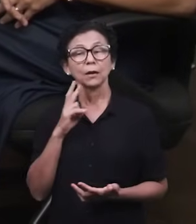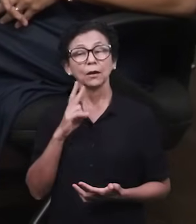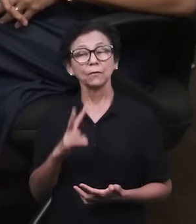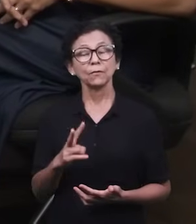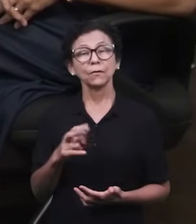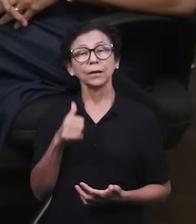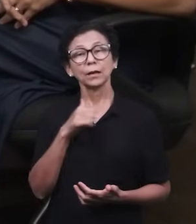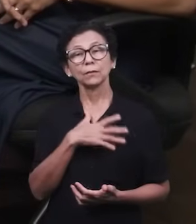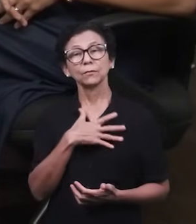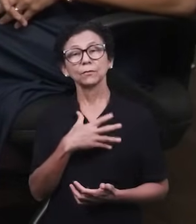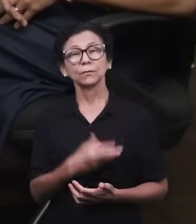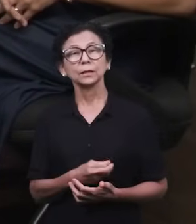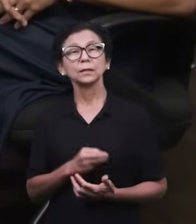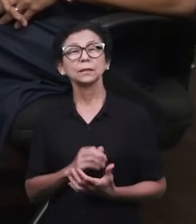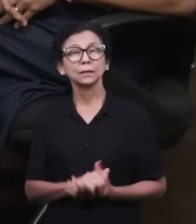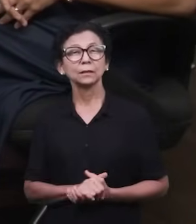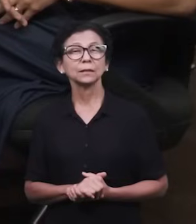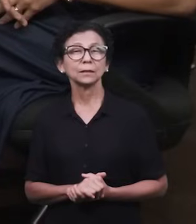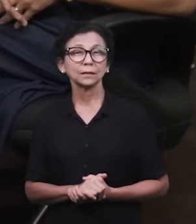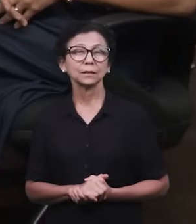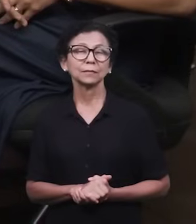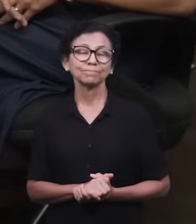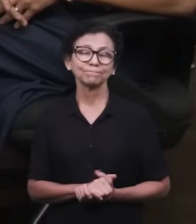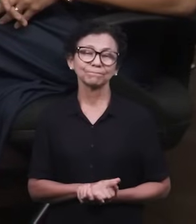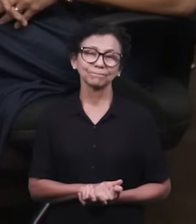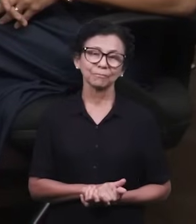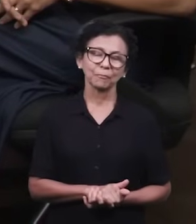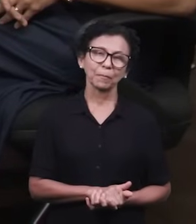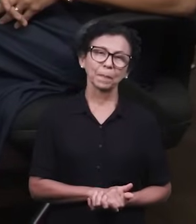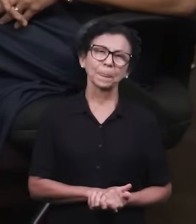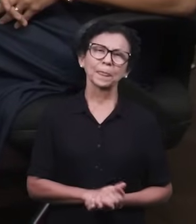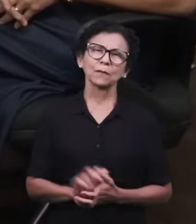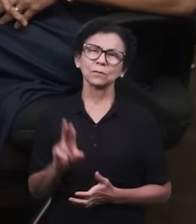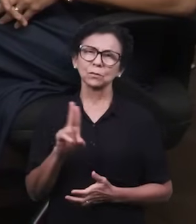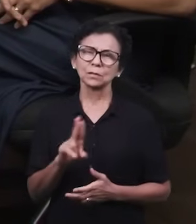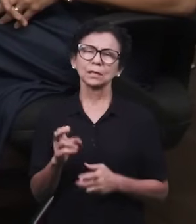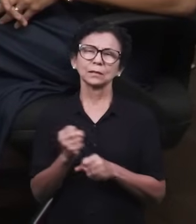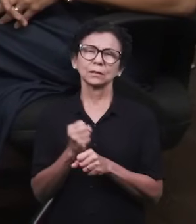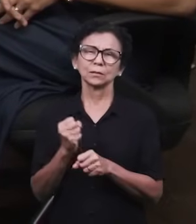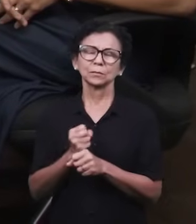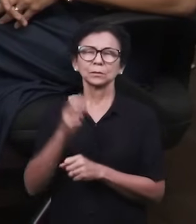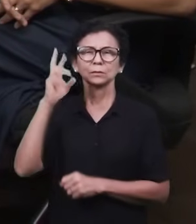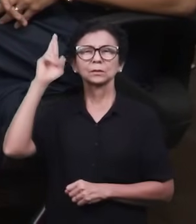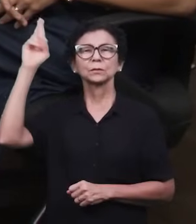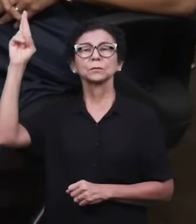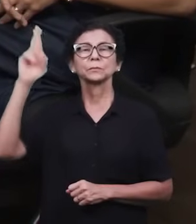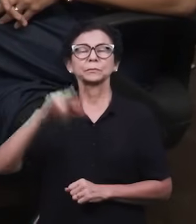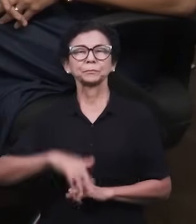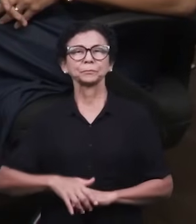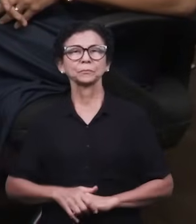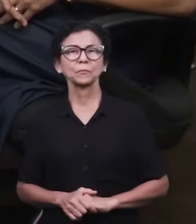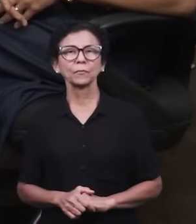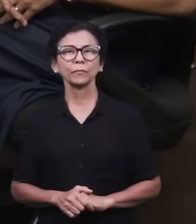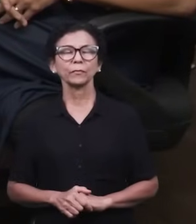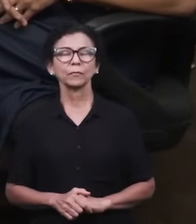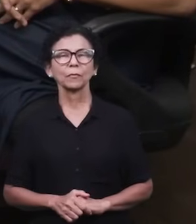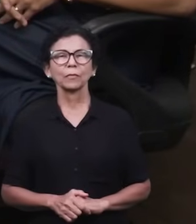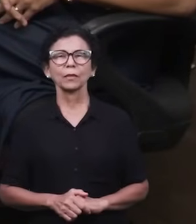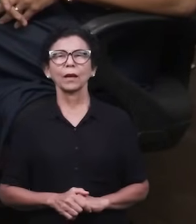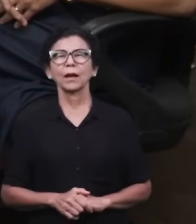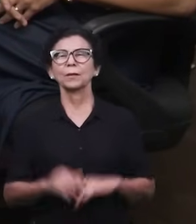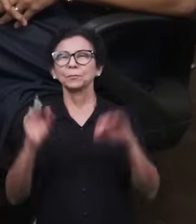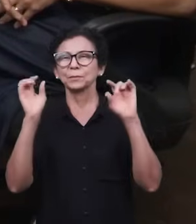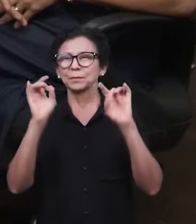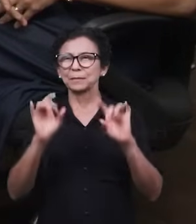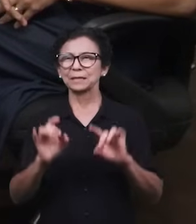relação assim a colocar em alguma parte que será útil na obra do Senhor. Isso é